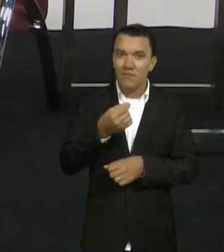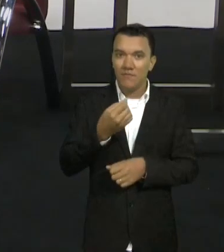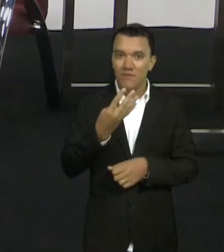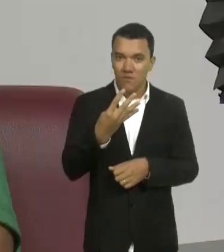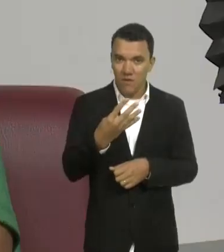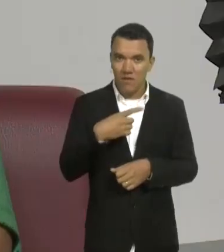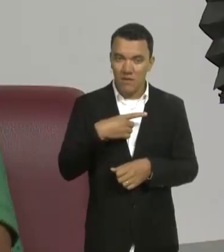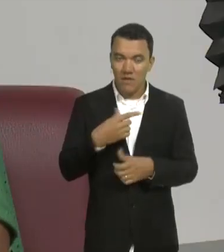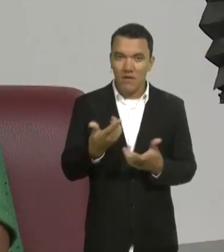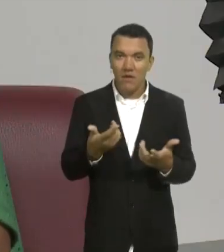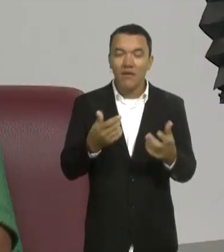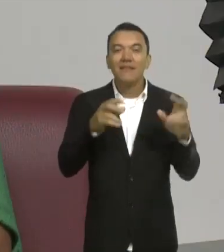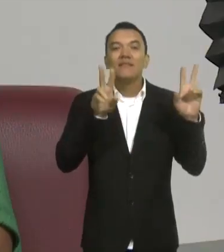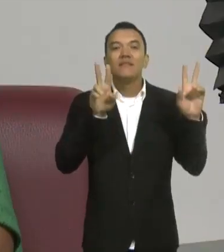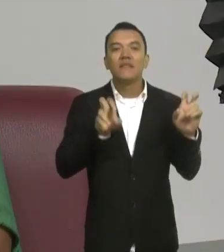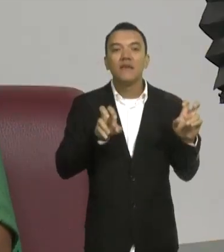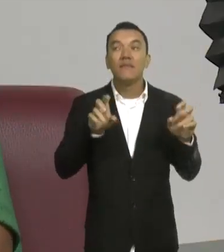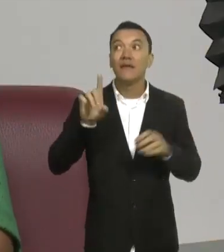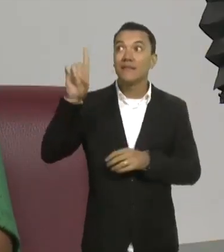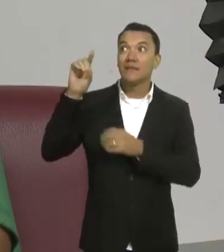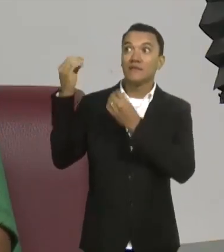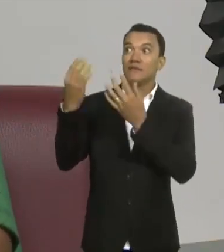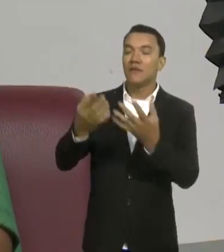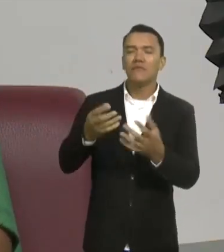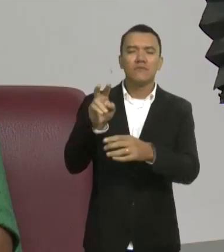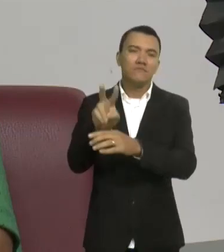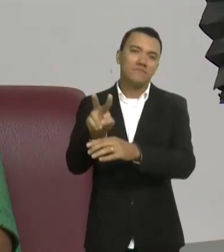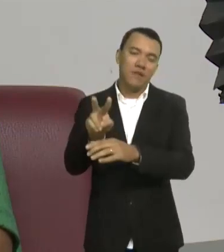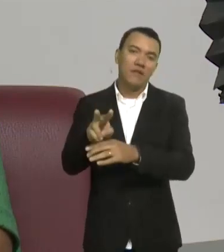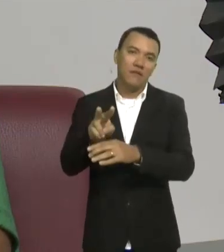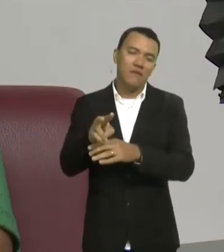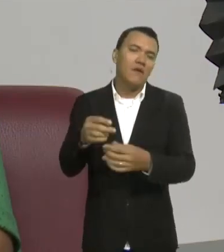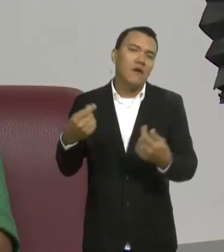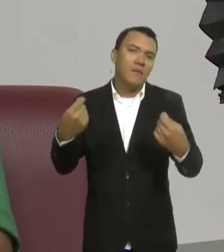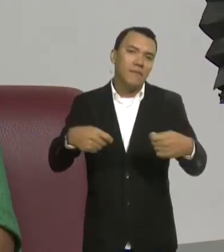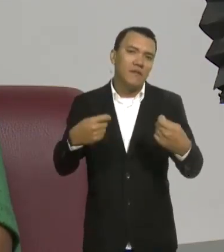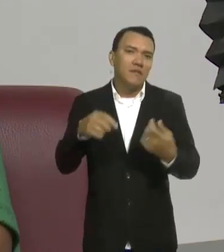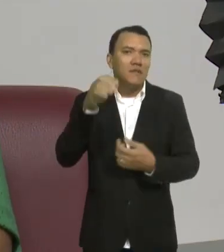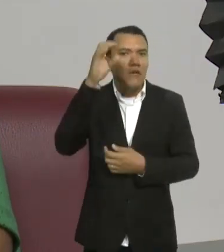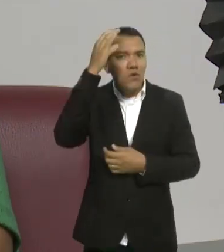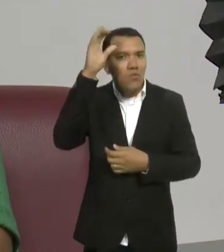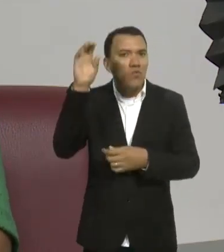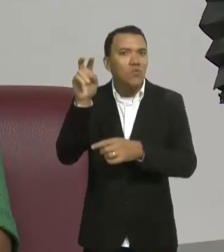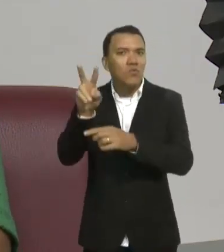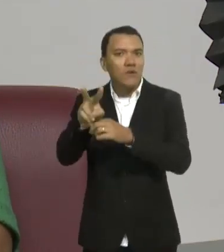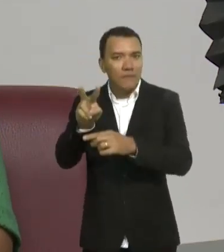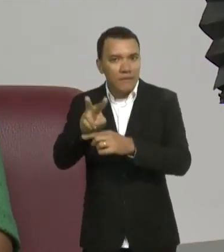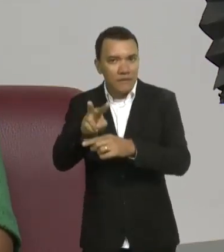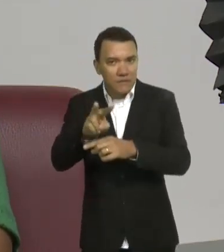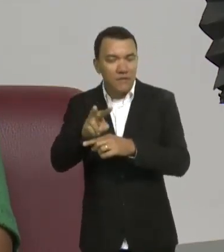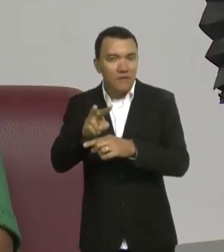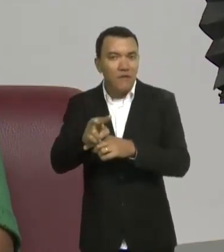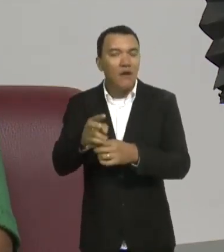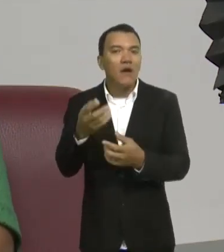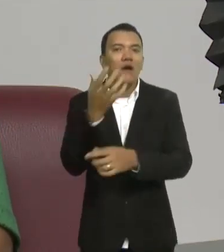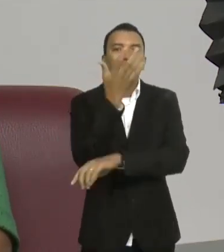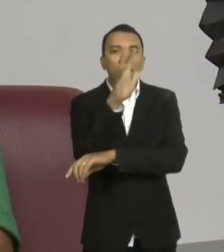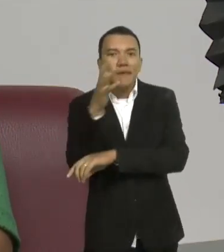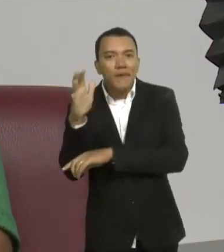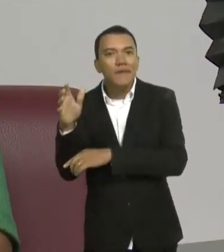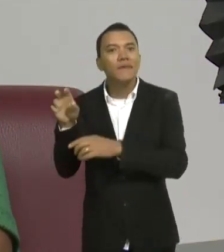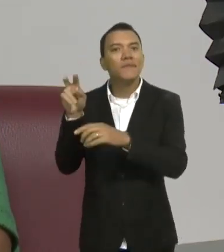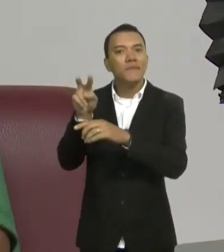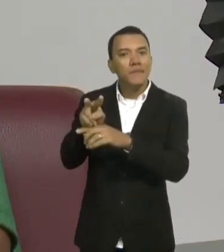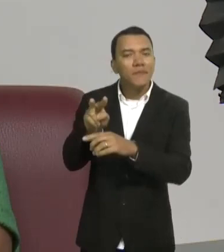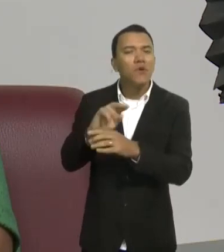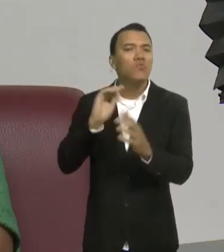Se Deus nos deu, vamos preservar. Porque a gente tem que preservar, né, a cultura, preservar o meio ambiente,